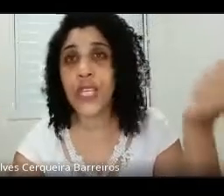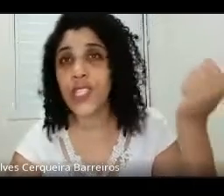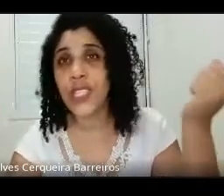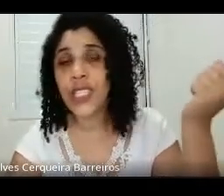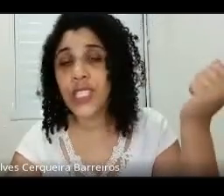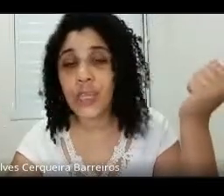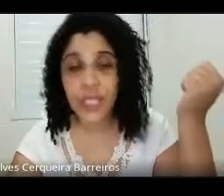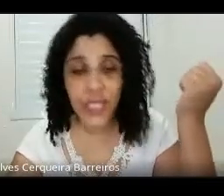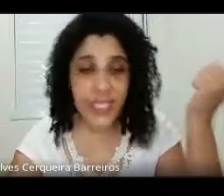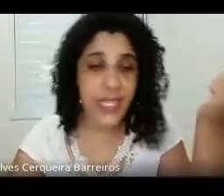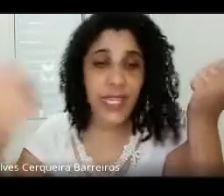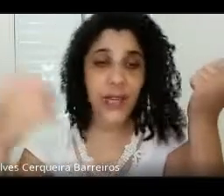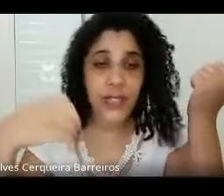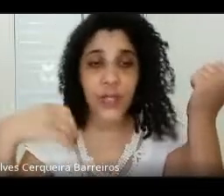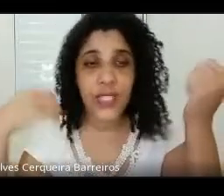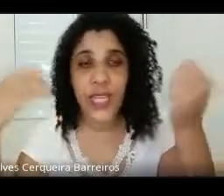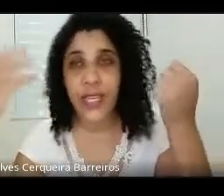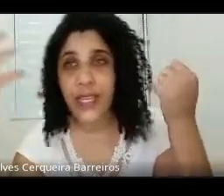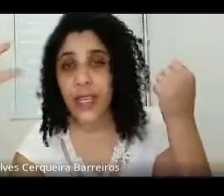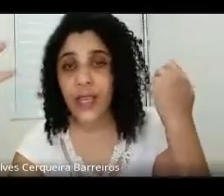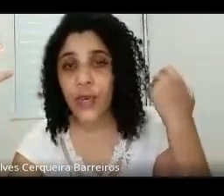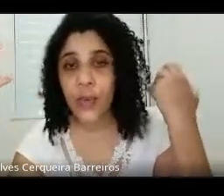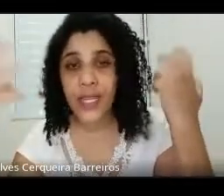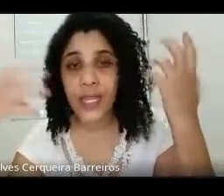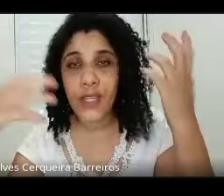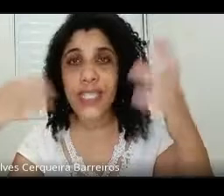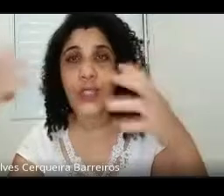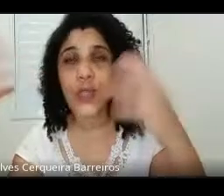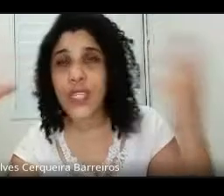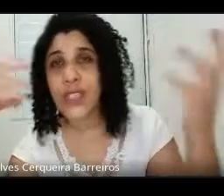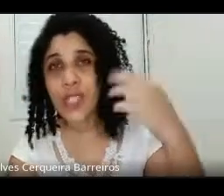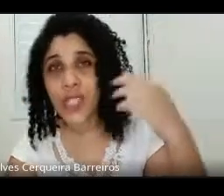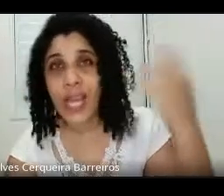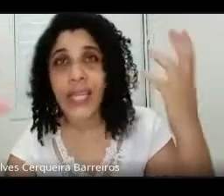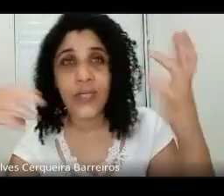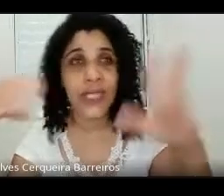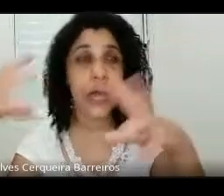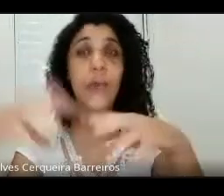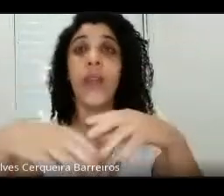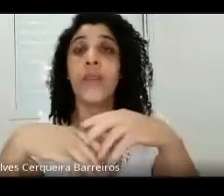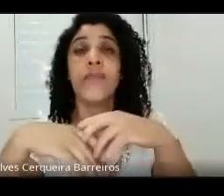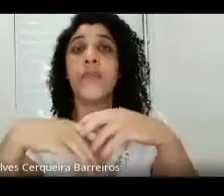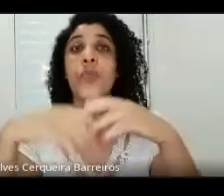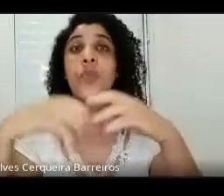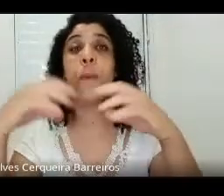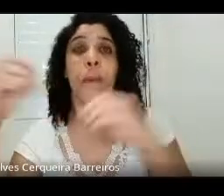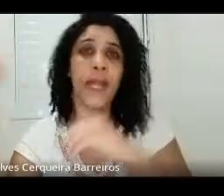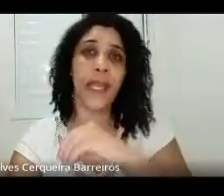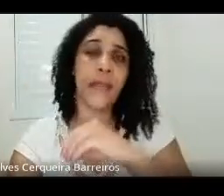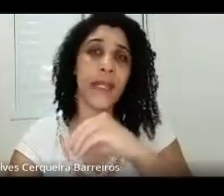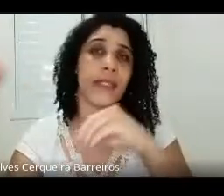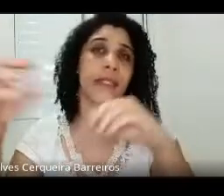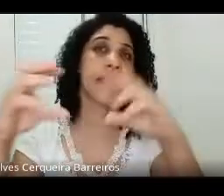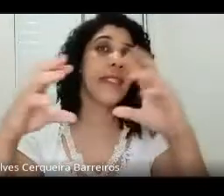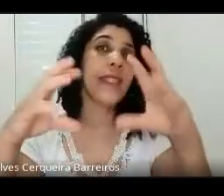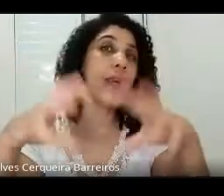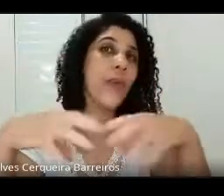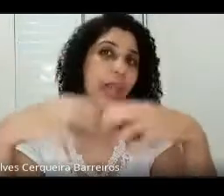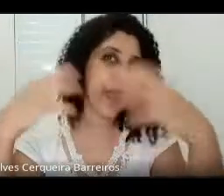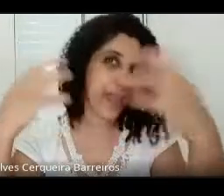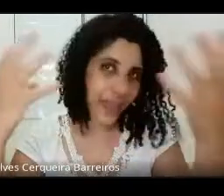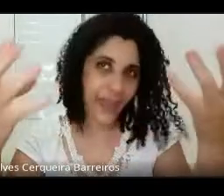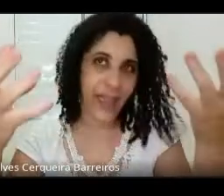muita dificuldade de abstração, eles não conseguem compreender esses conceitos abstratos e tal. O problema